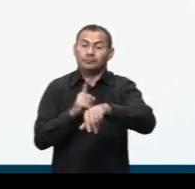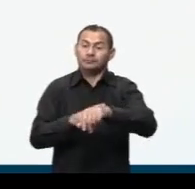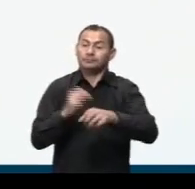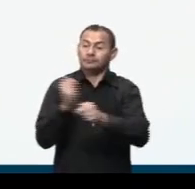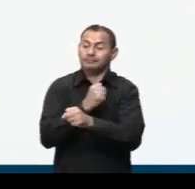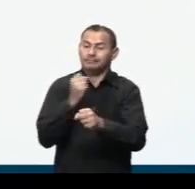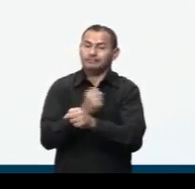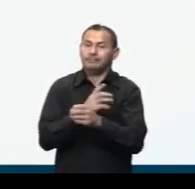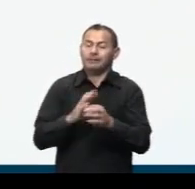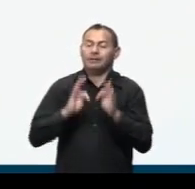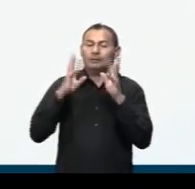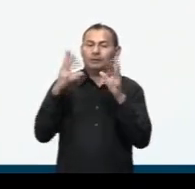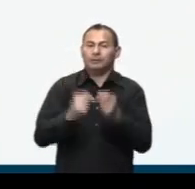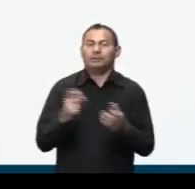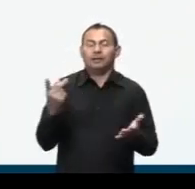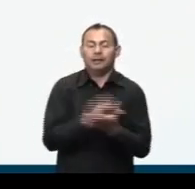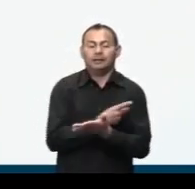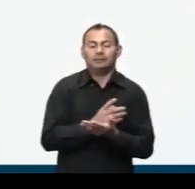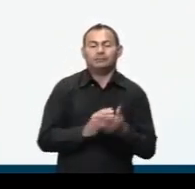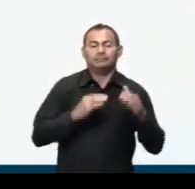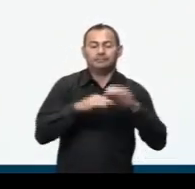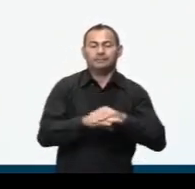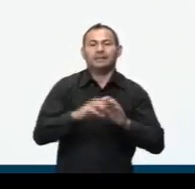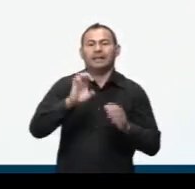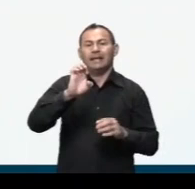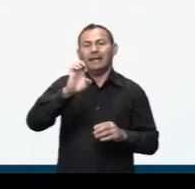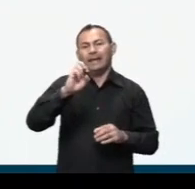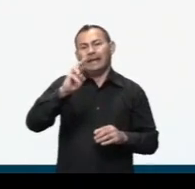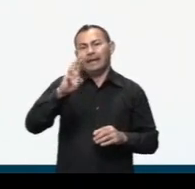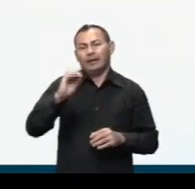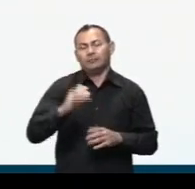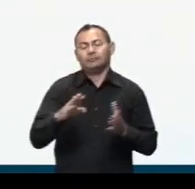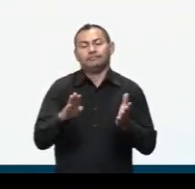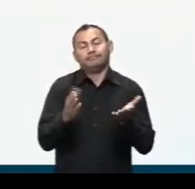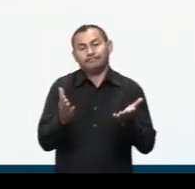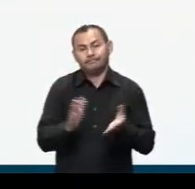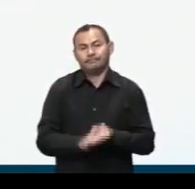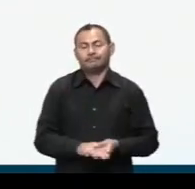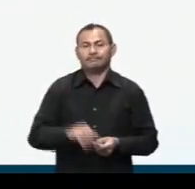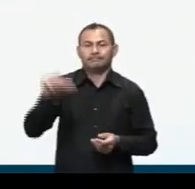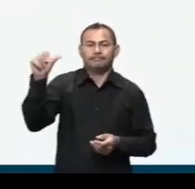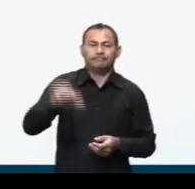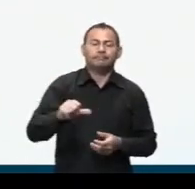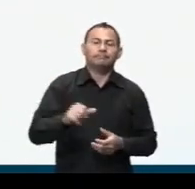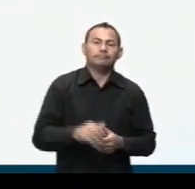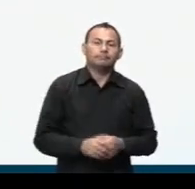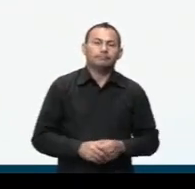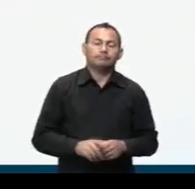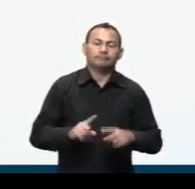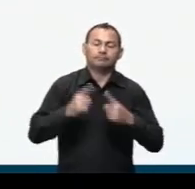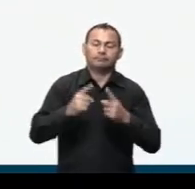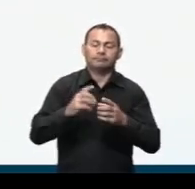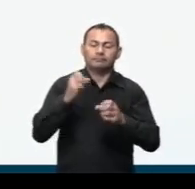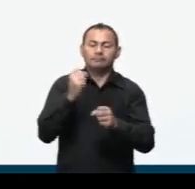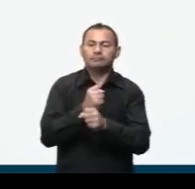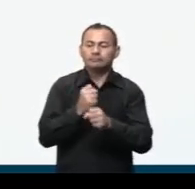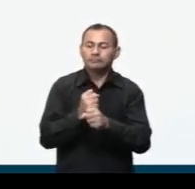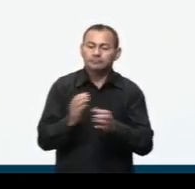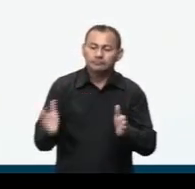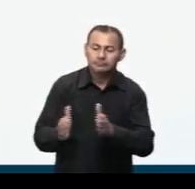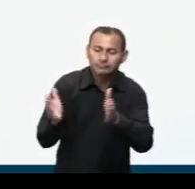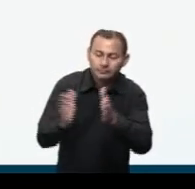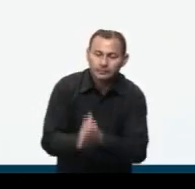obra está totalmente errada, acumula tanto erro que chega a ser catastrófico. Nas medições de